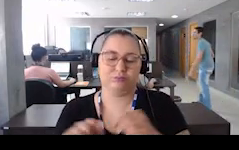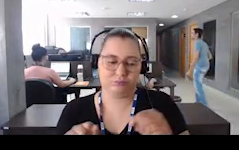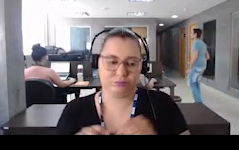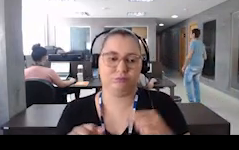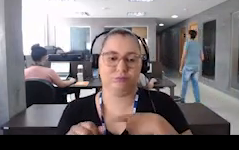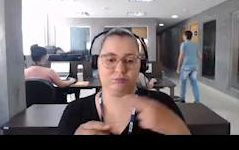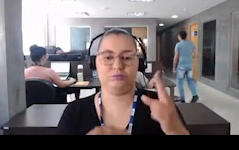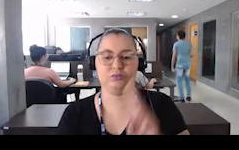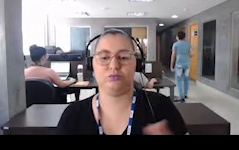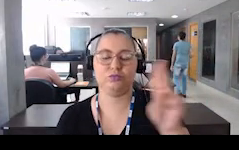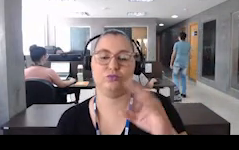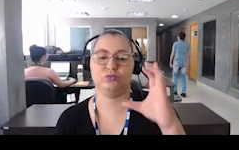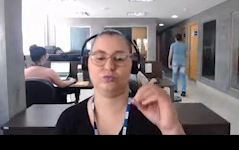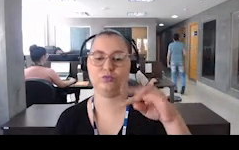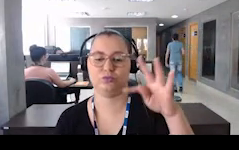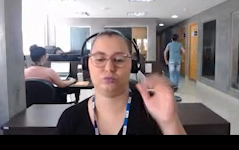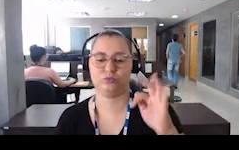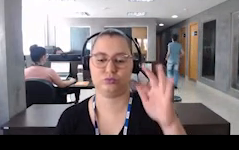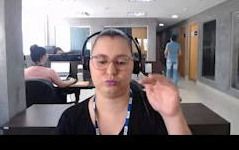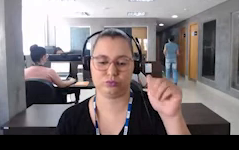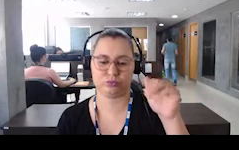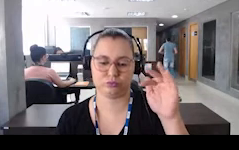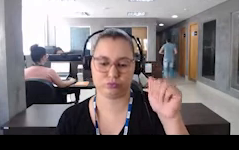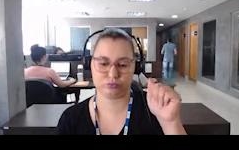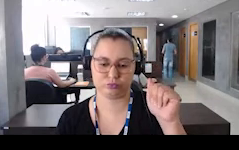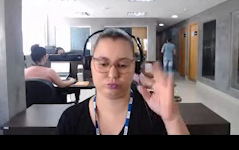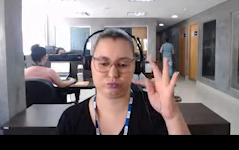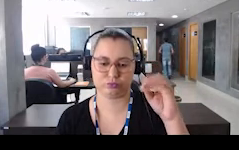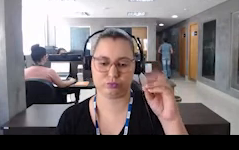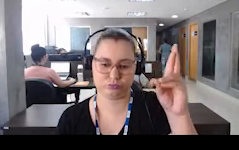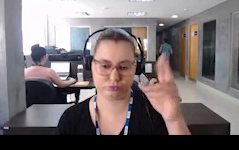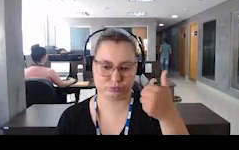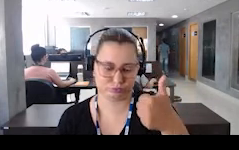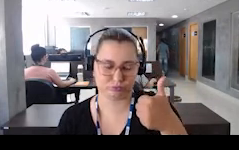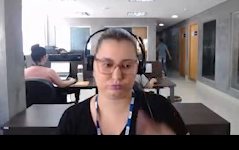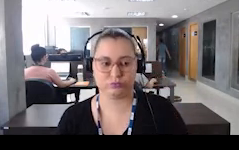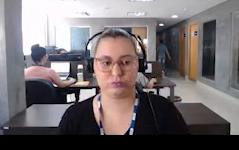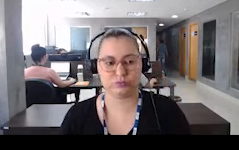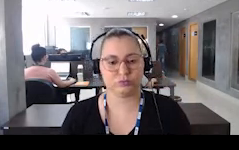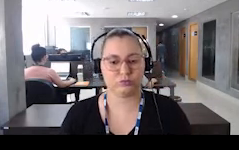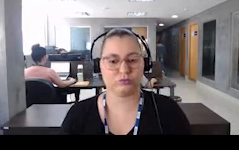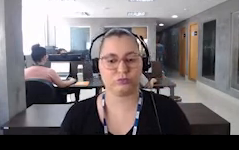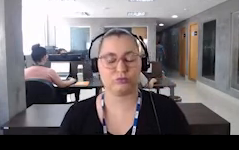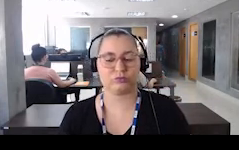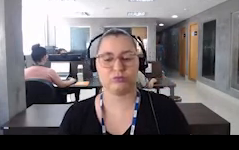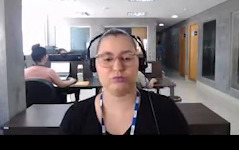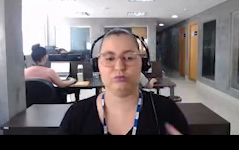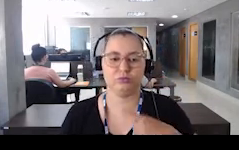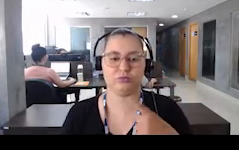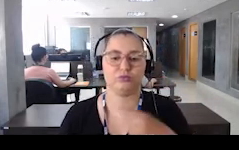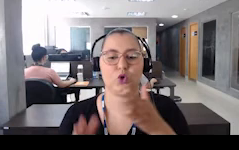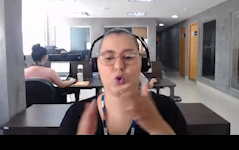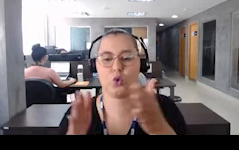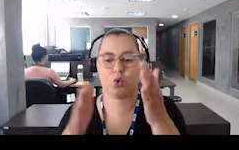contator, certo? Então, vamos ver quanto é que vai dar a nossa corrente aqui. Então, vou fazer do mesmo jeito que eu fiz na aula